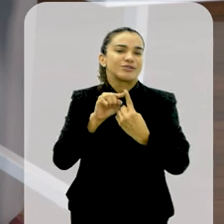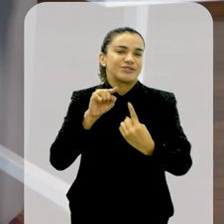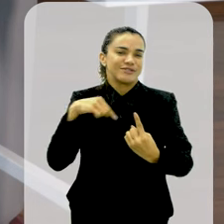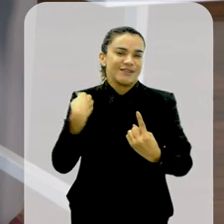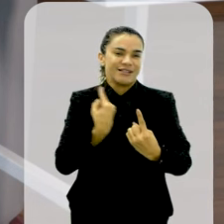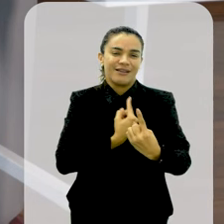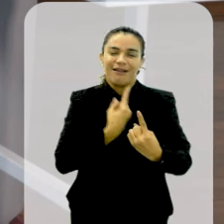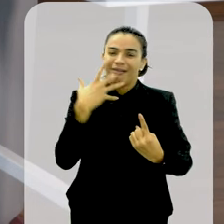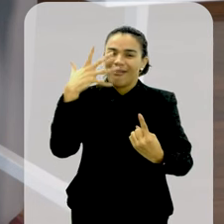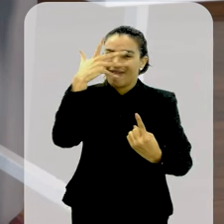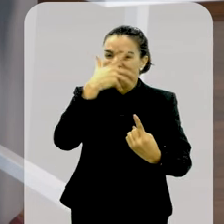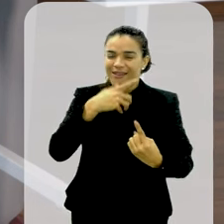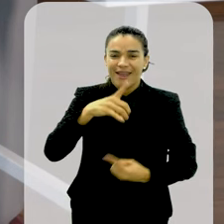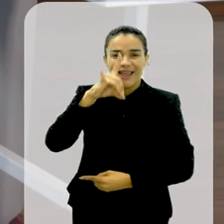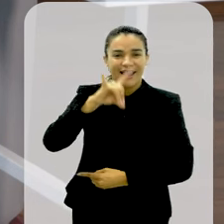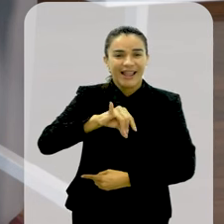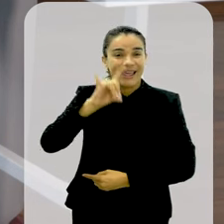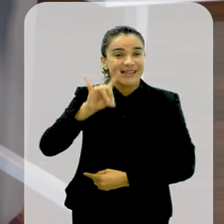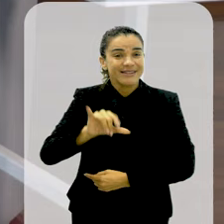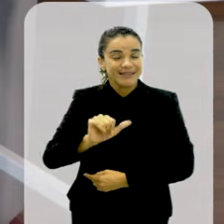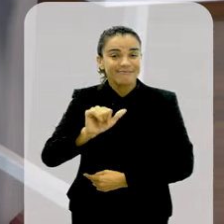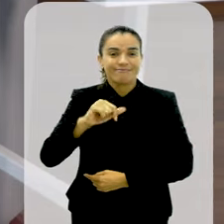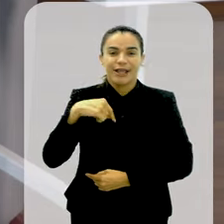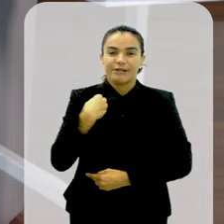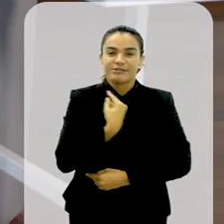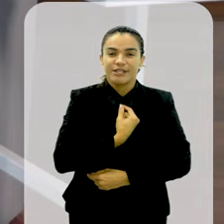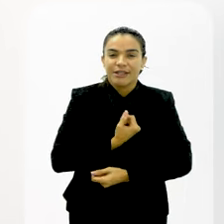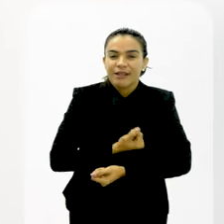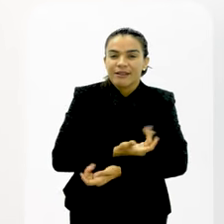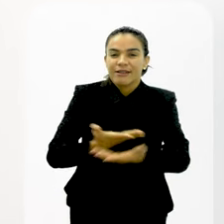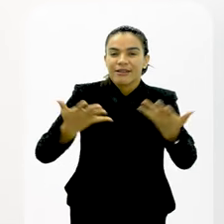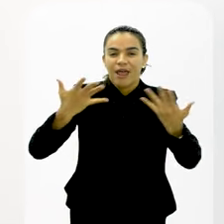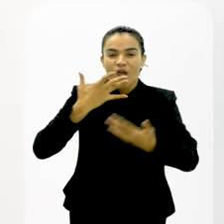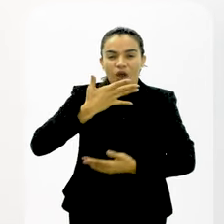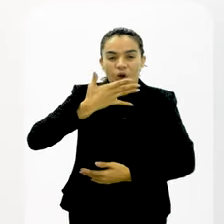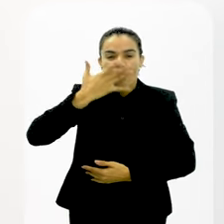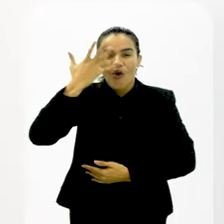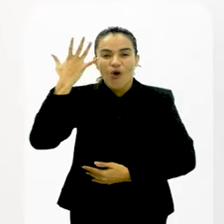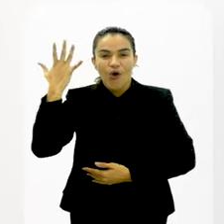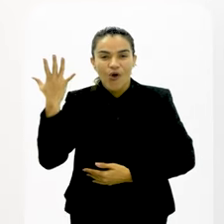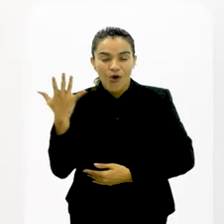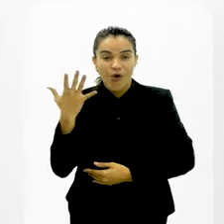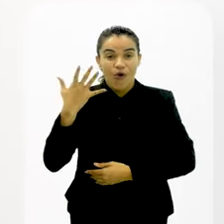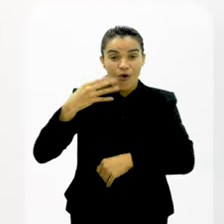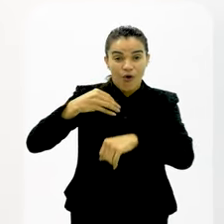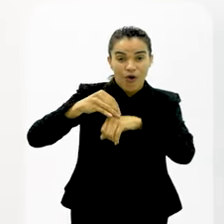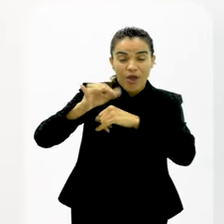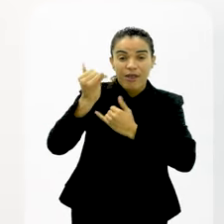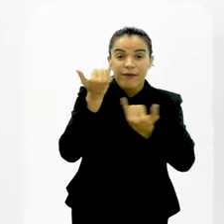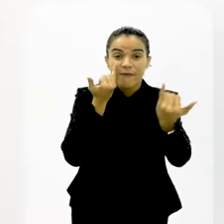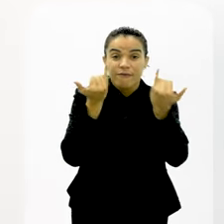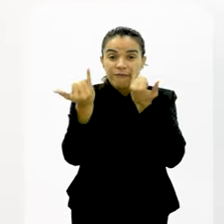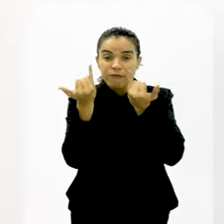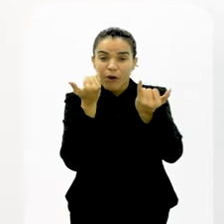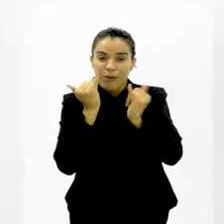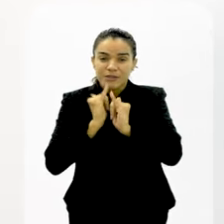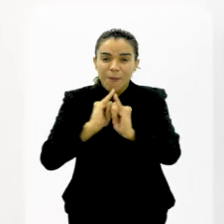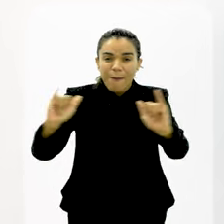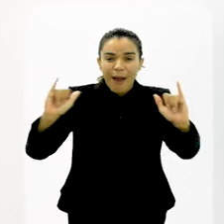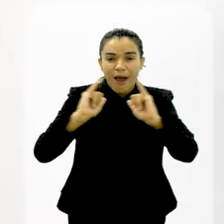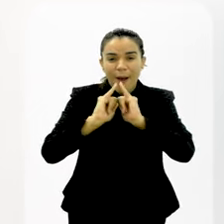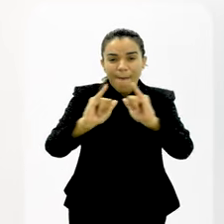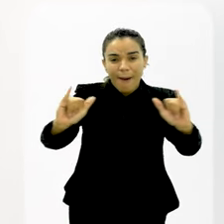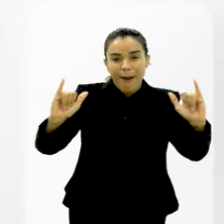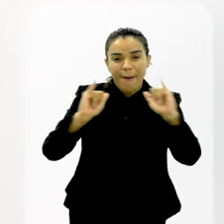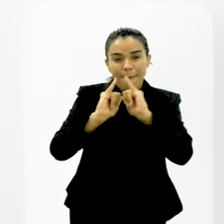ela é muito grande, ela é muito linda, né? A gente traz cura, a gente traz alegria, a gente traz informação, a gente